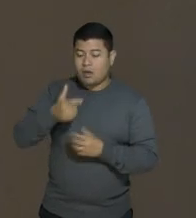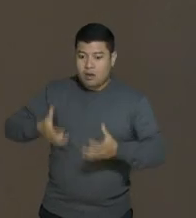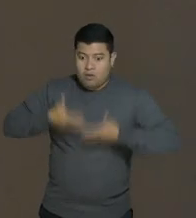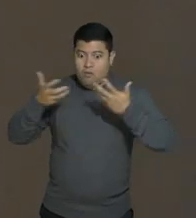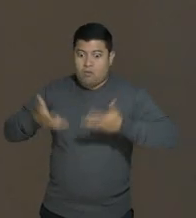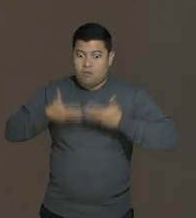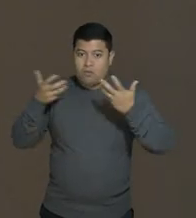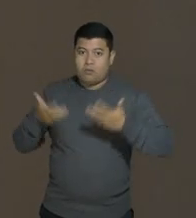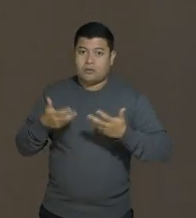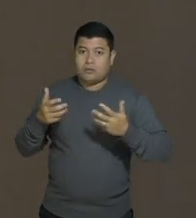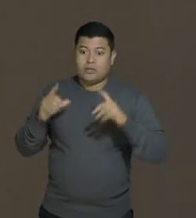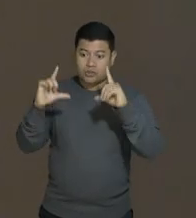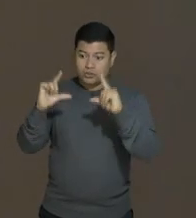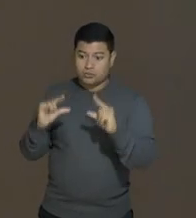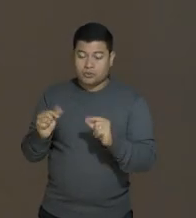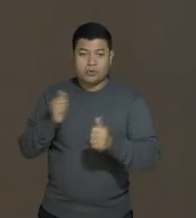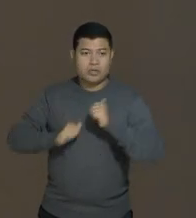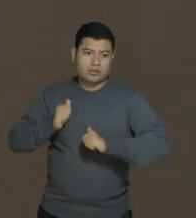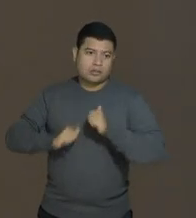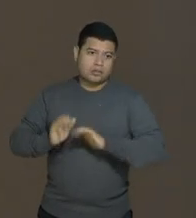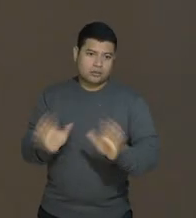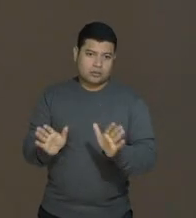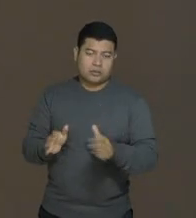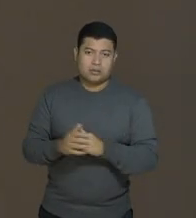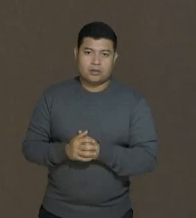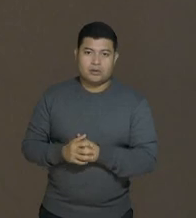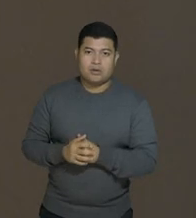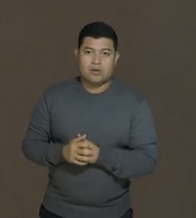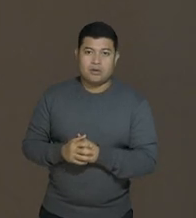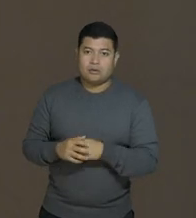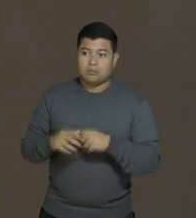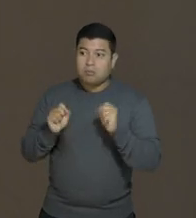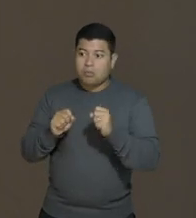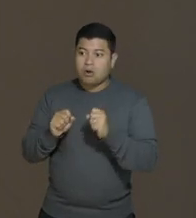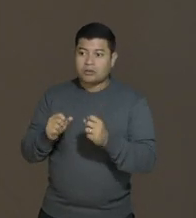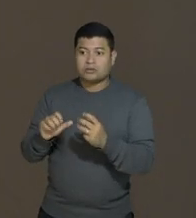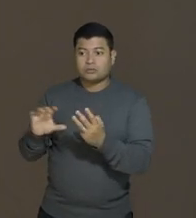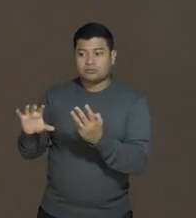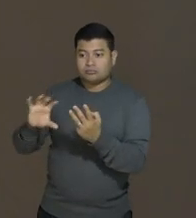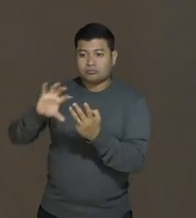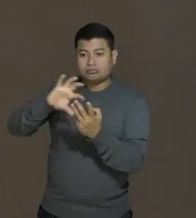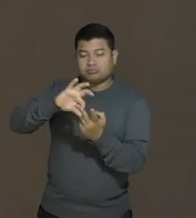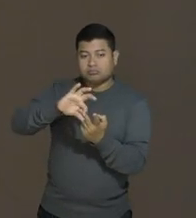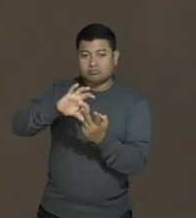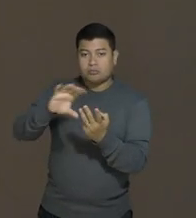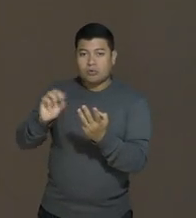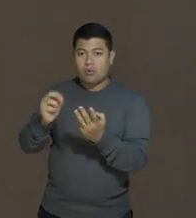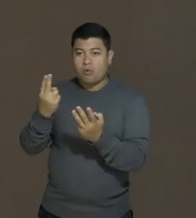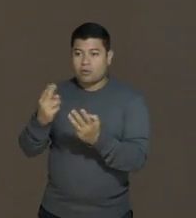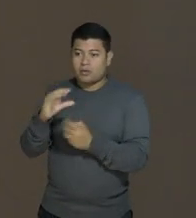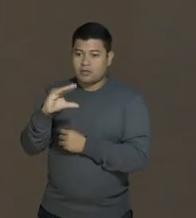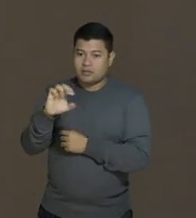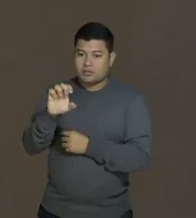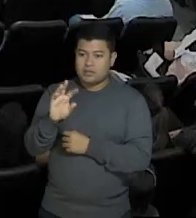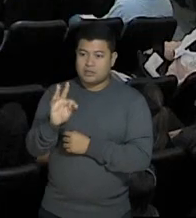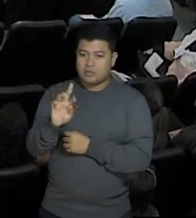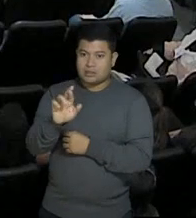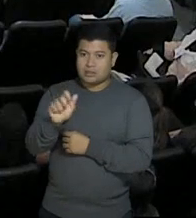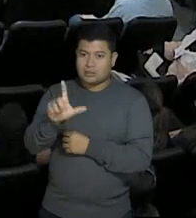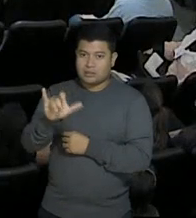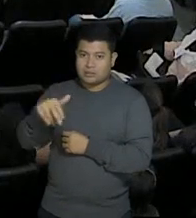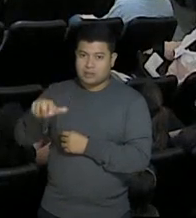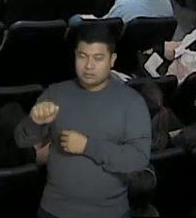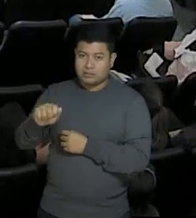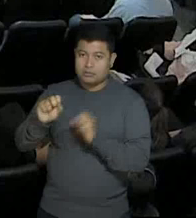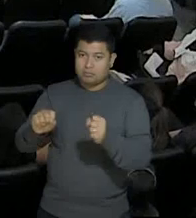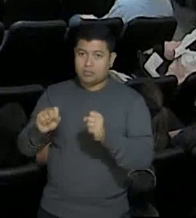não, associa a imipramina ou um outro que... Eu estou muito sertralina. No caso, ansiedade... teria que ser os dois juntos,